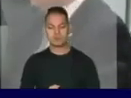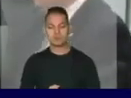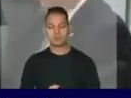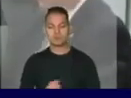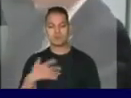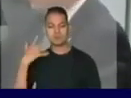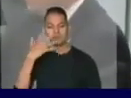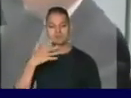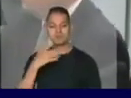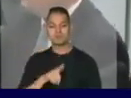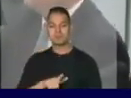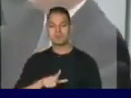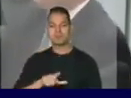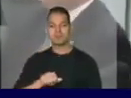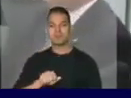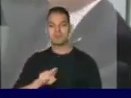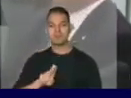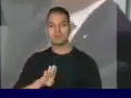Com a palavra o deputado Glauber.